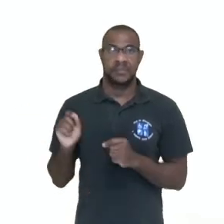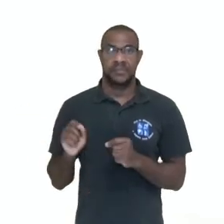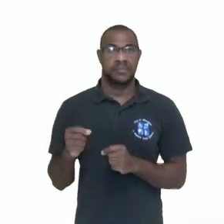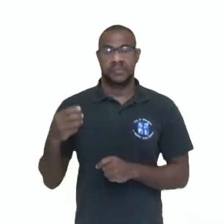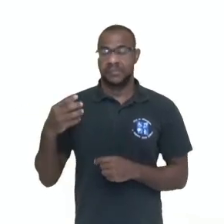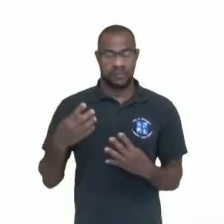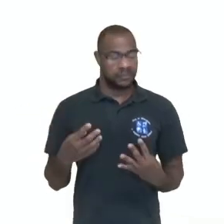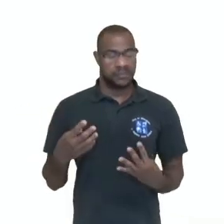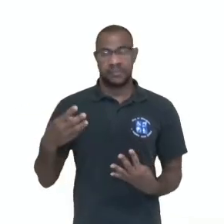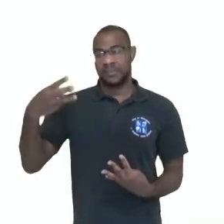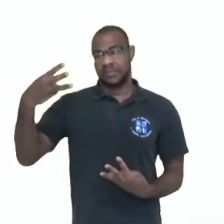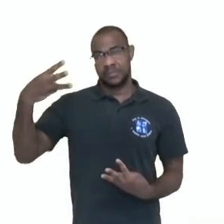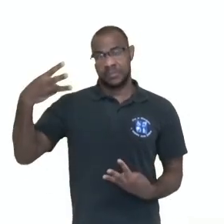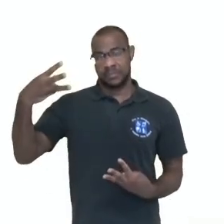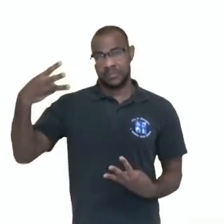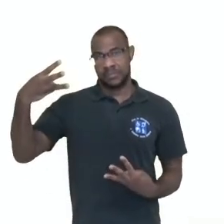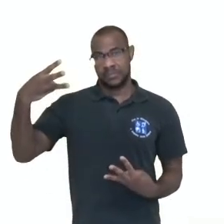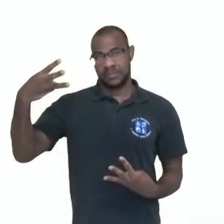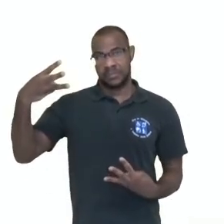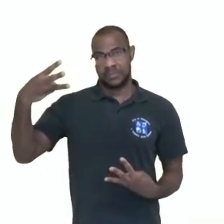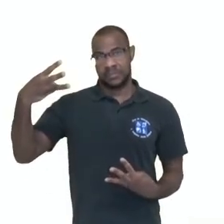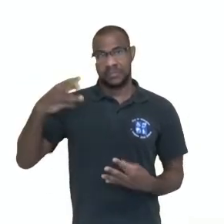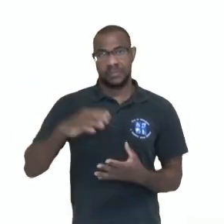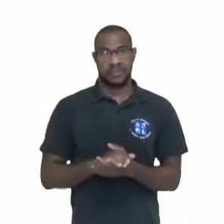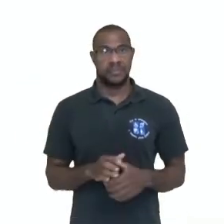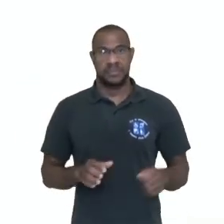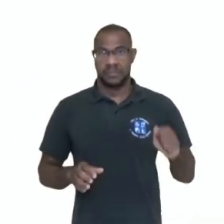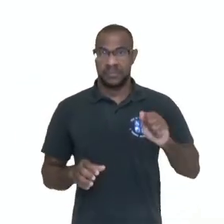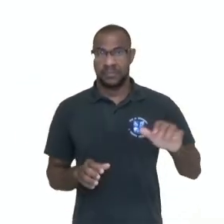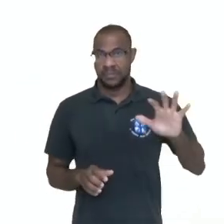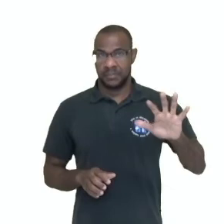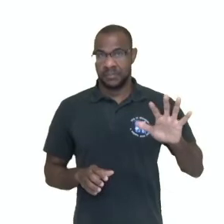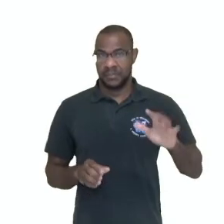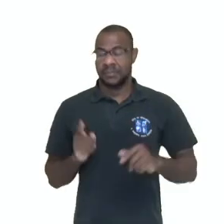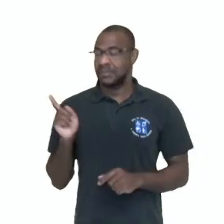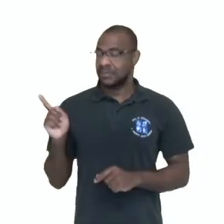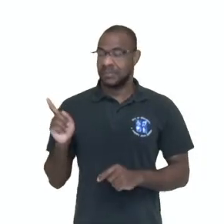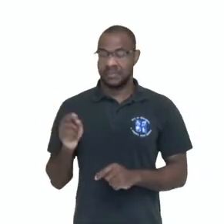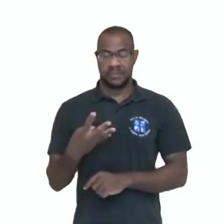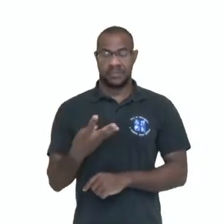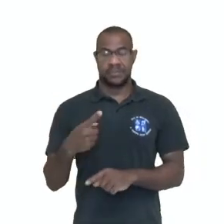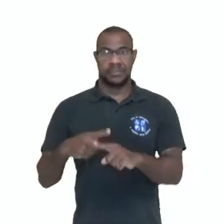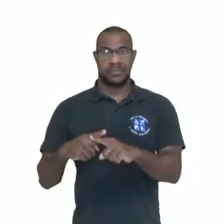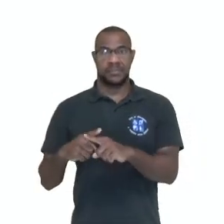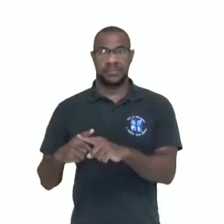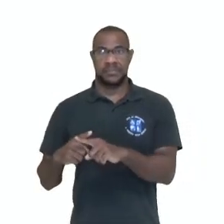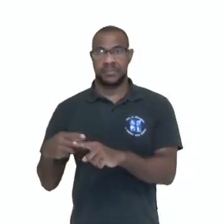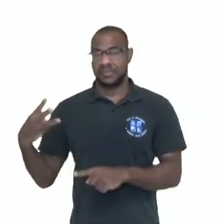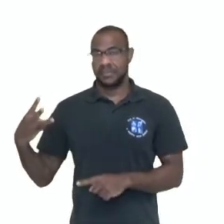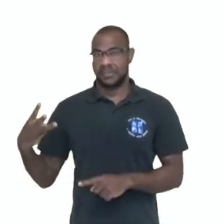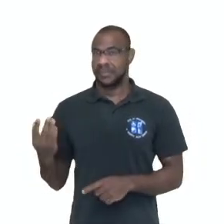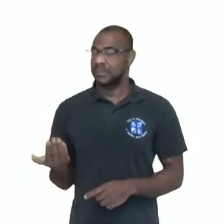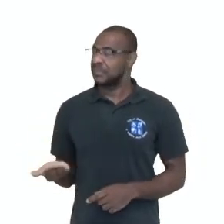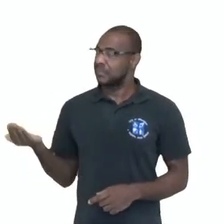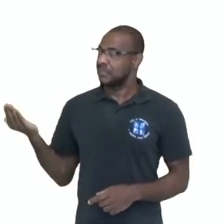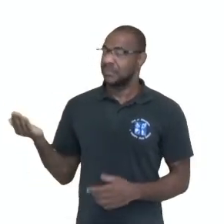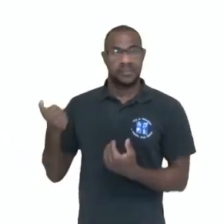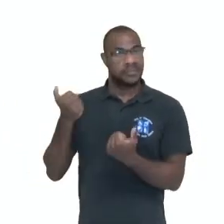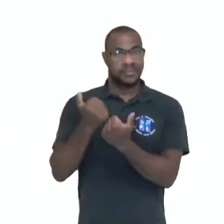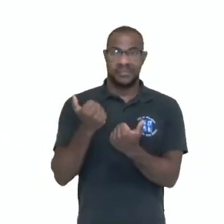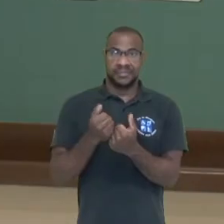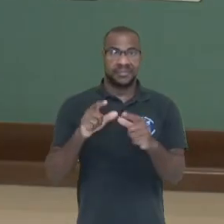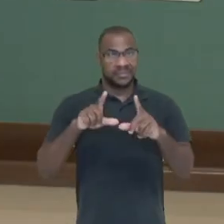4 e 3. Olha que fácil, gente. Área, base vezes altura. Então, 4 vezes 3 vai